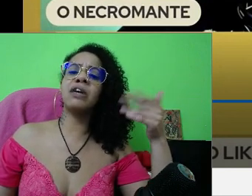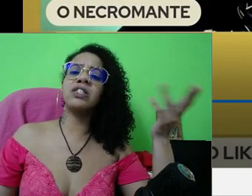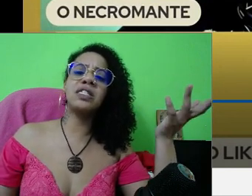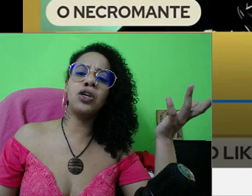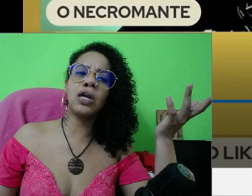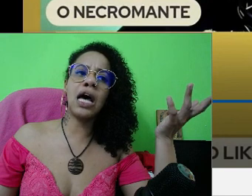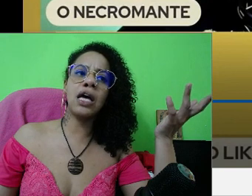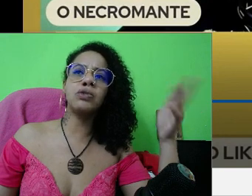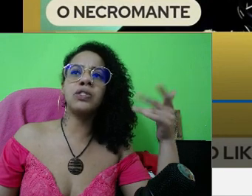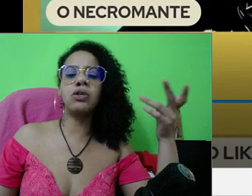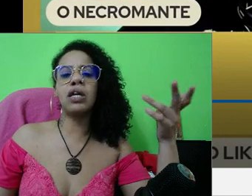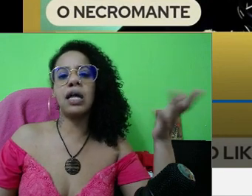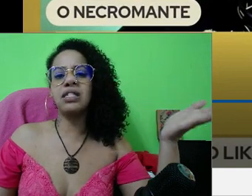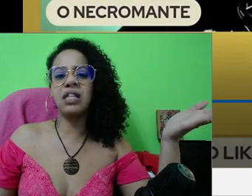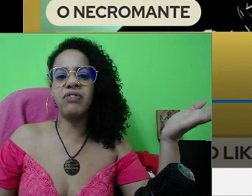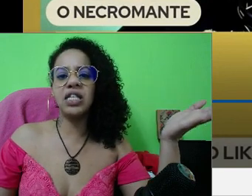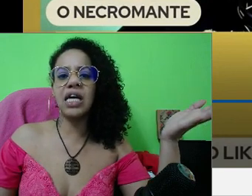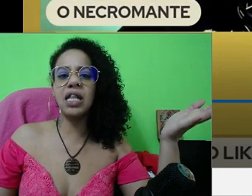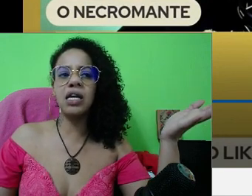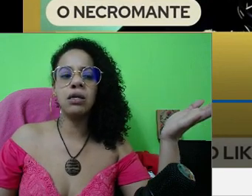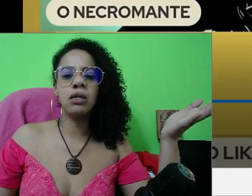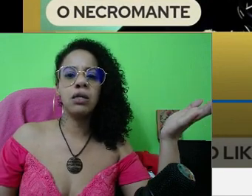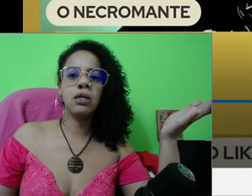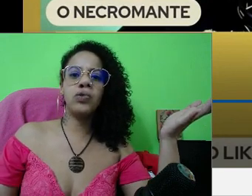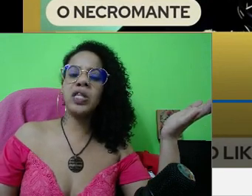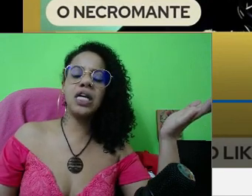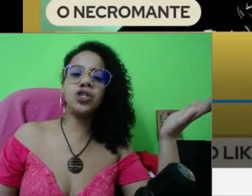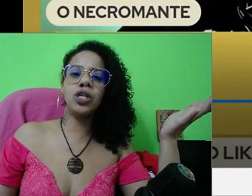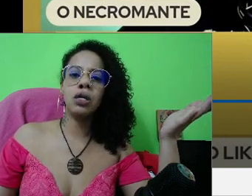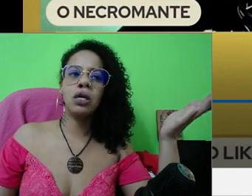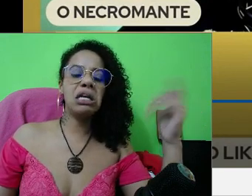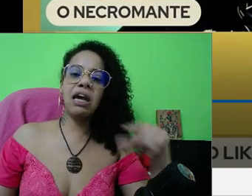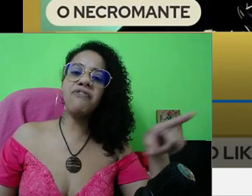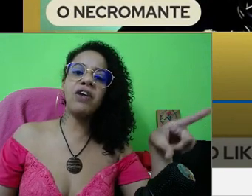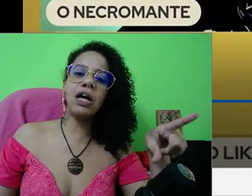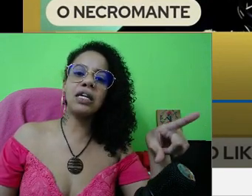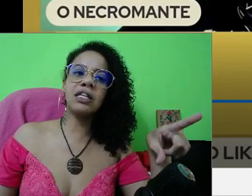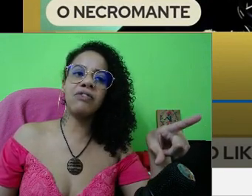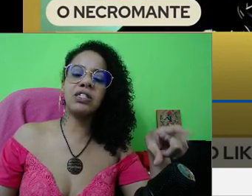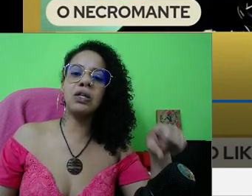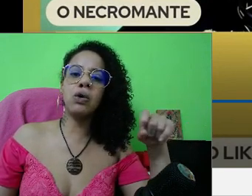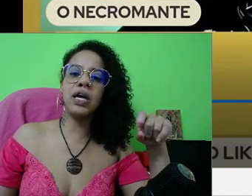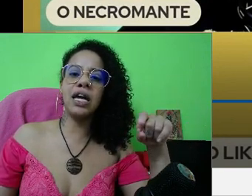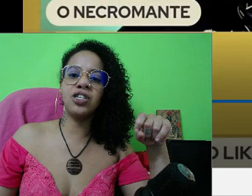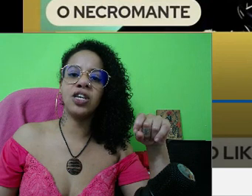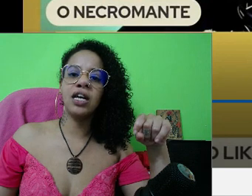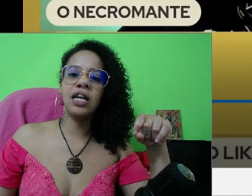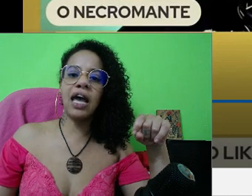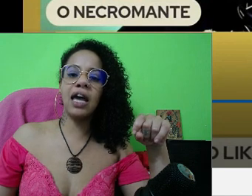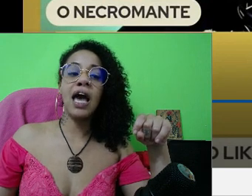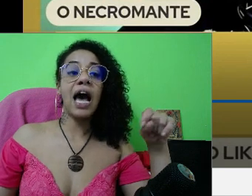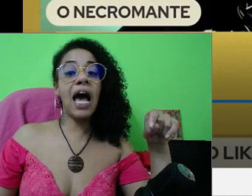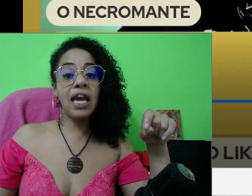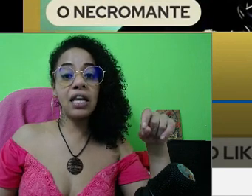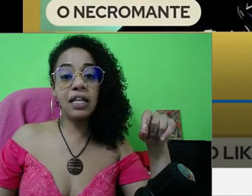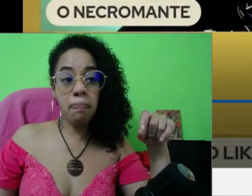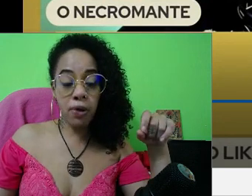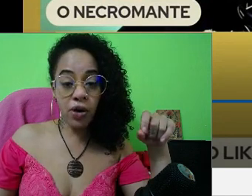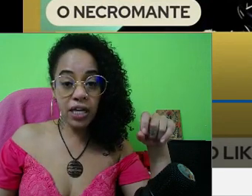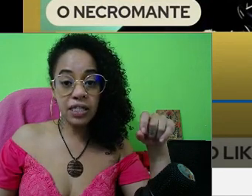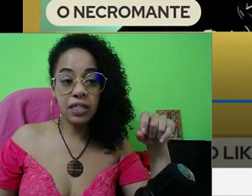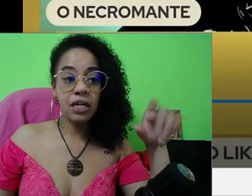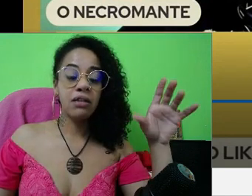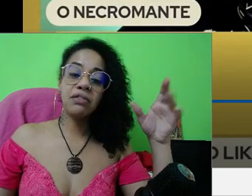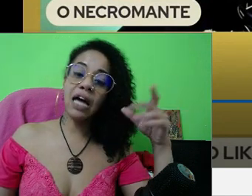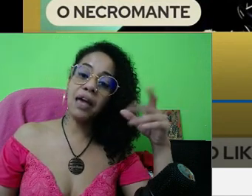ué quando eu usava cironário cirocrata você dava risada não entendi ninguém falou ali que tava sendo incoerente né aí